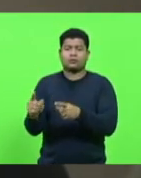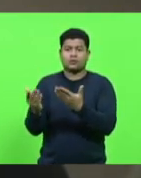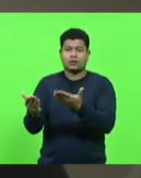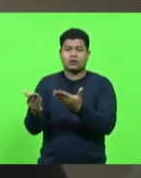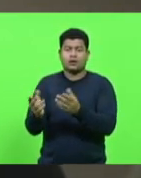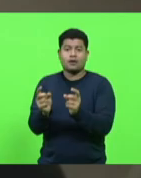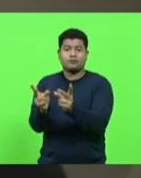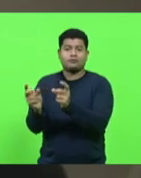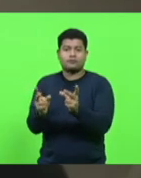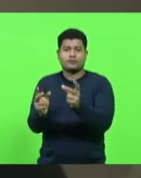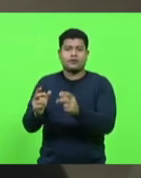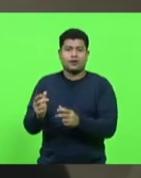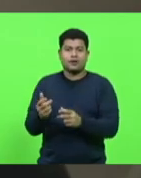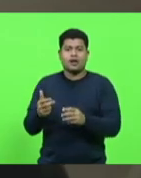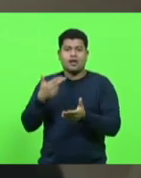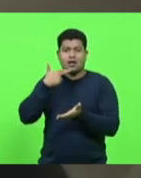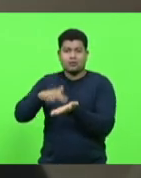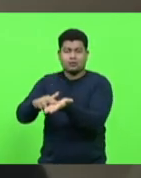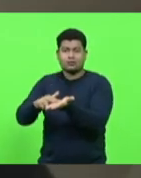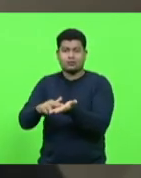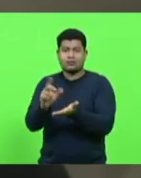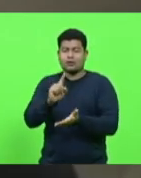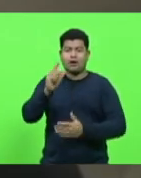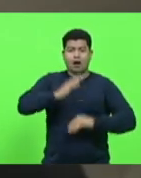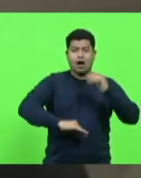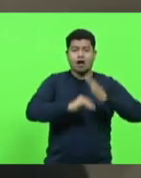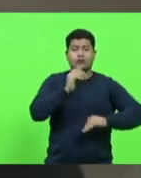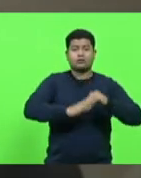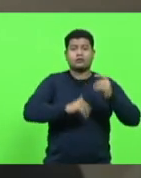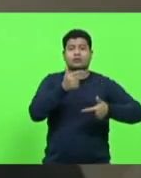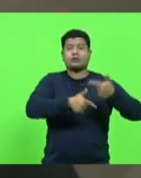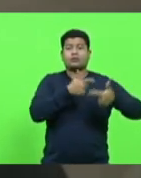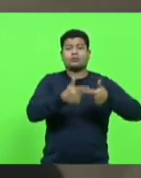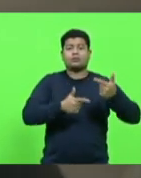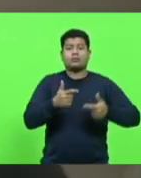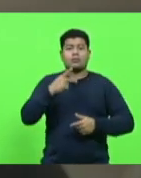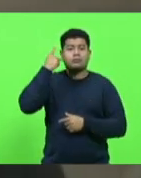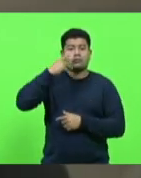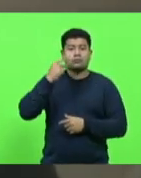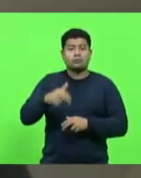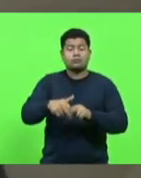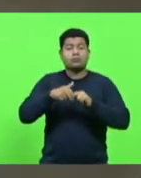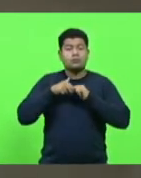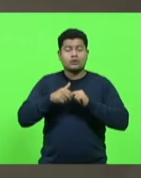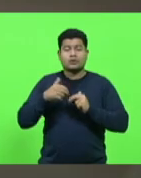a atuação parlamentar que vai estar prejudicada. Por isso, eu peço a contagem dos votos.